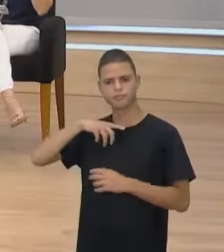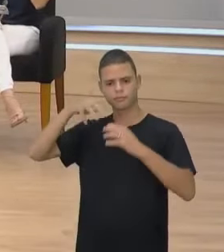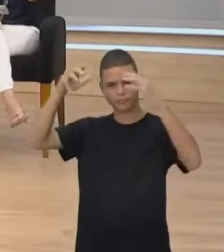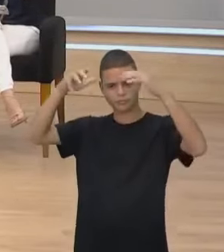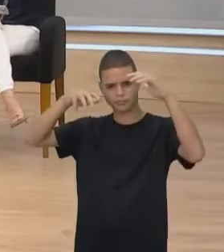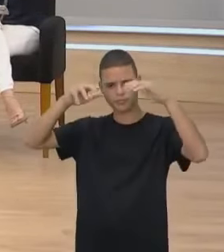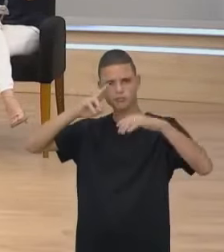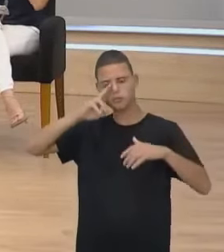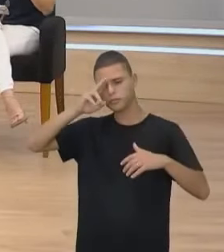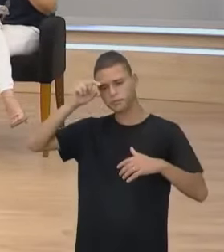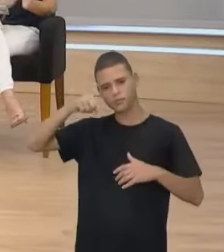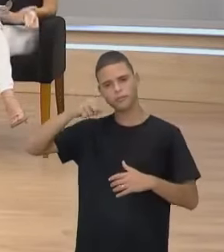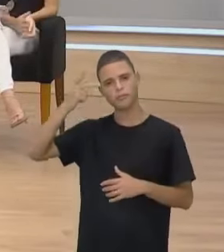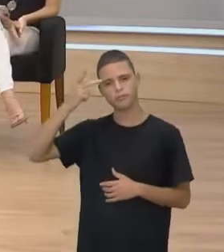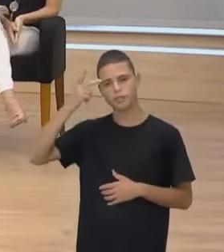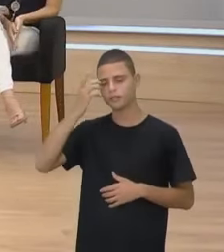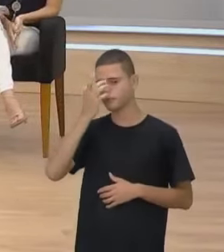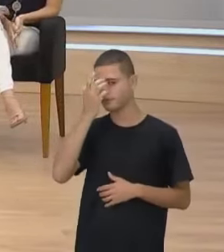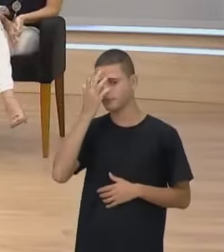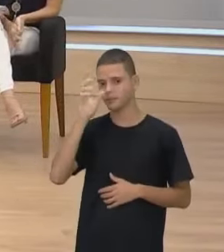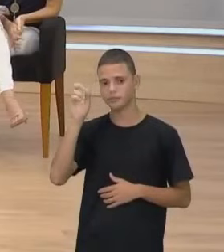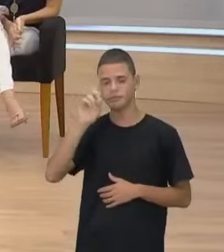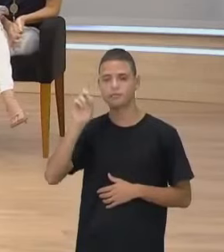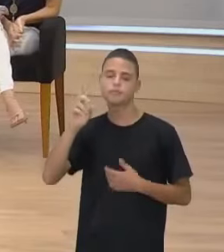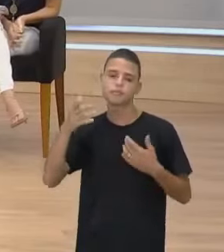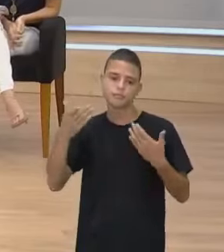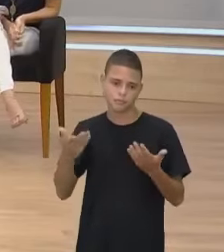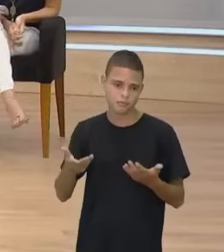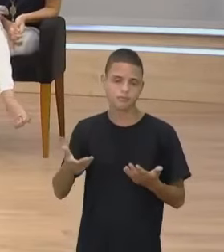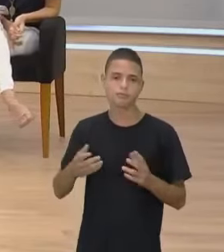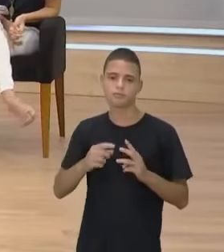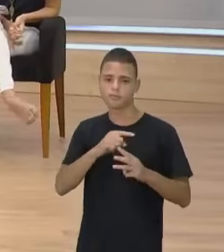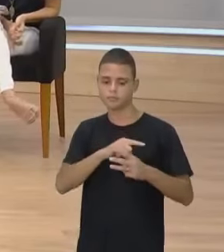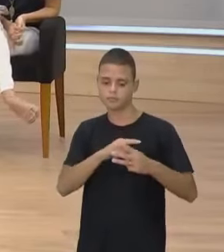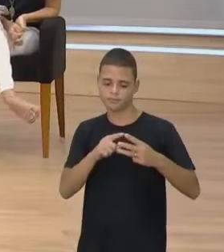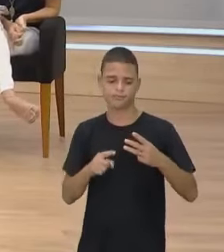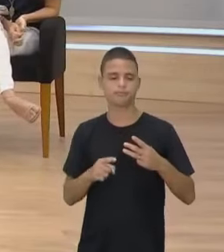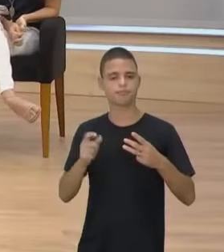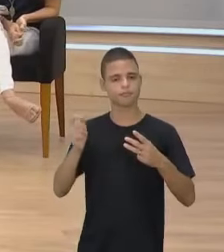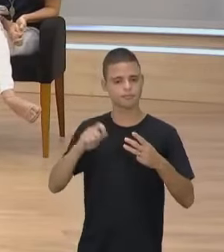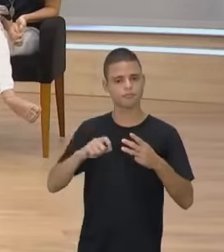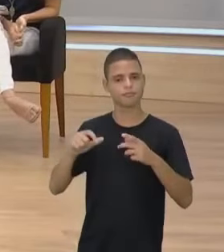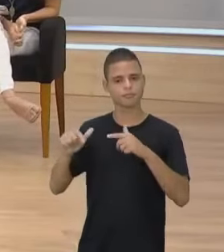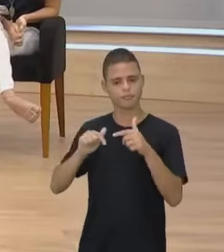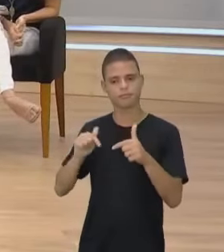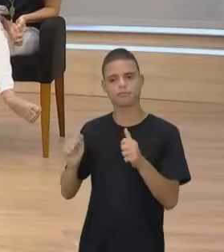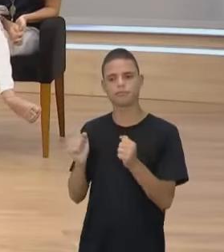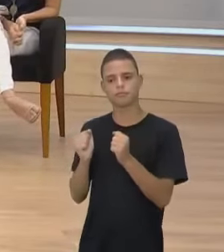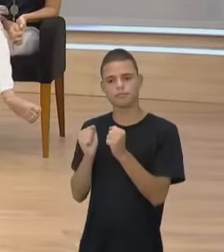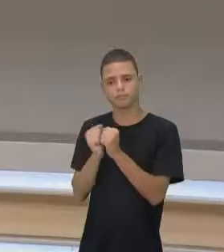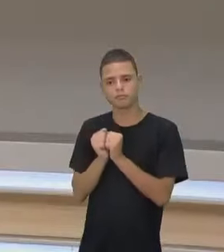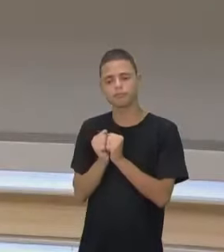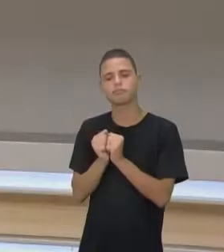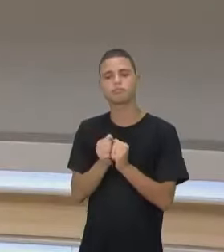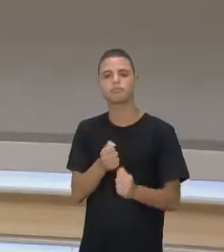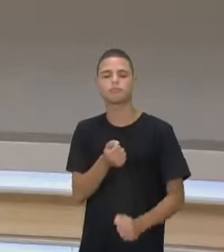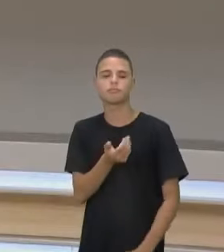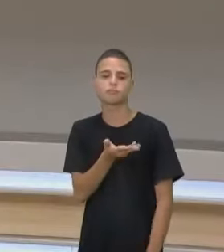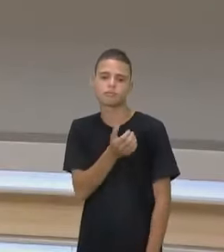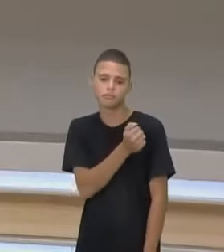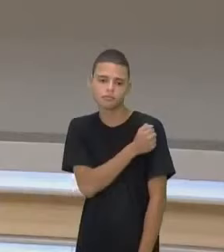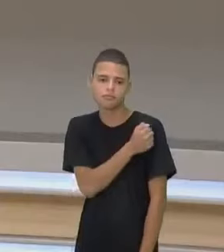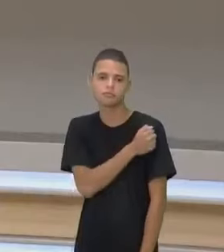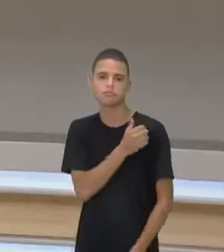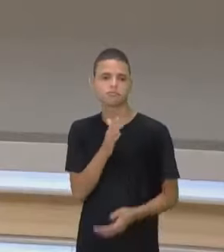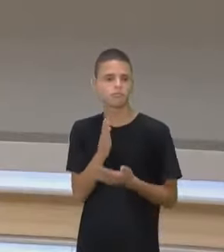aqui em São Paulo. Não é fácil, não. Então, pessoal, esses 3 tipos também dá para trabalhar com os alunos, né, curiosidades a respeito